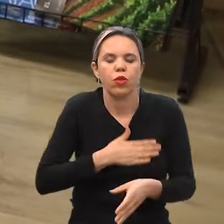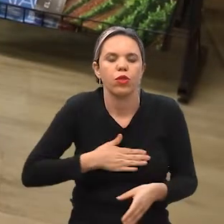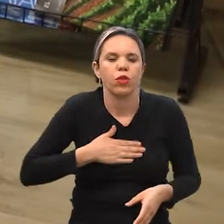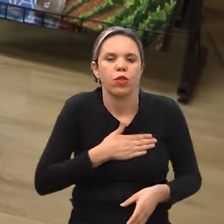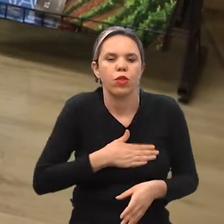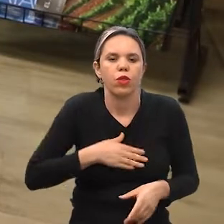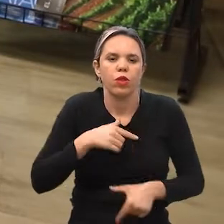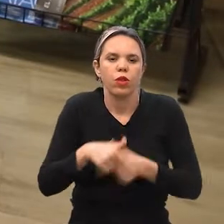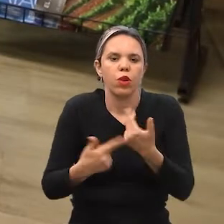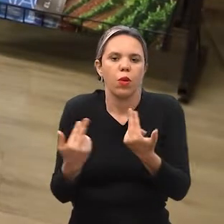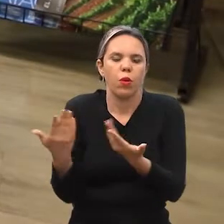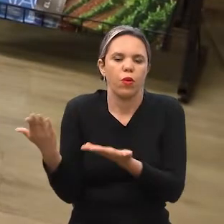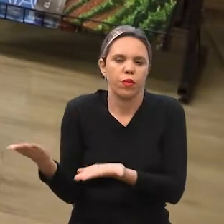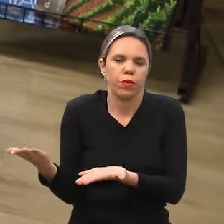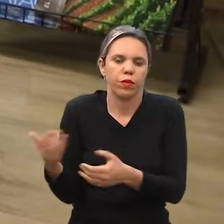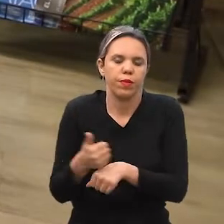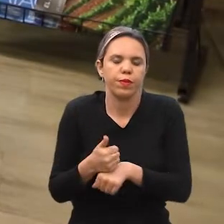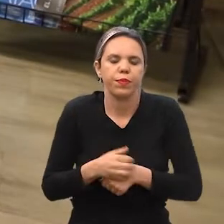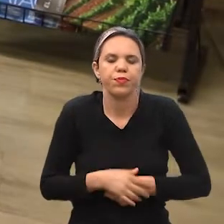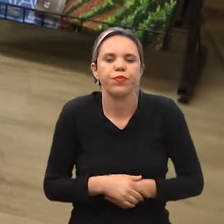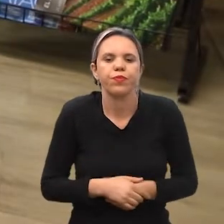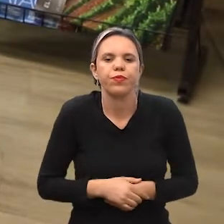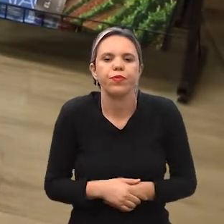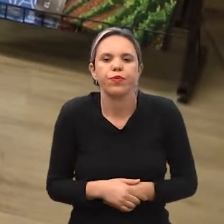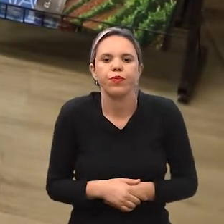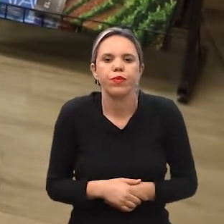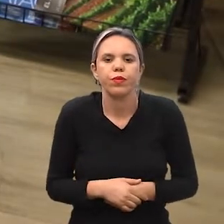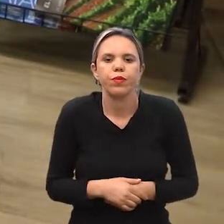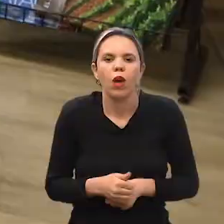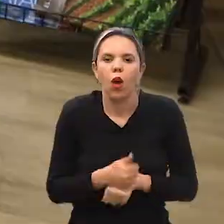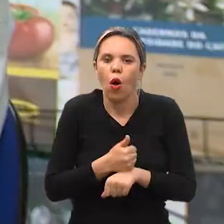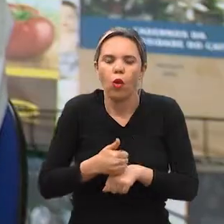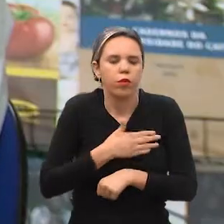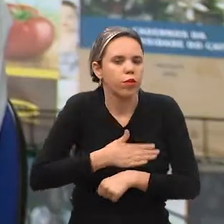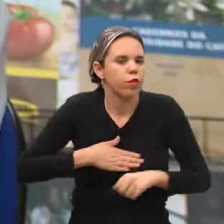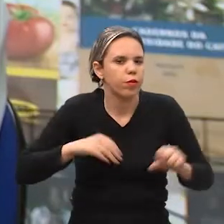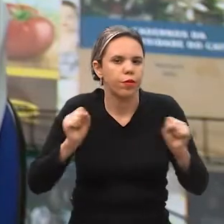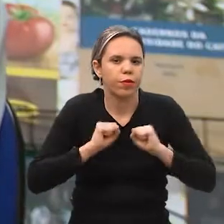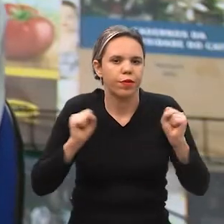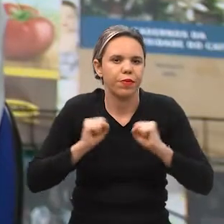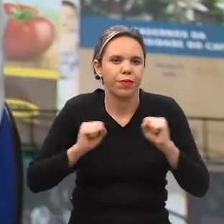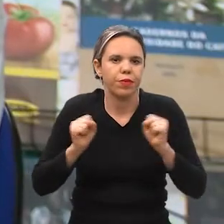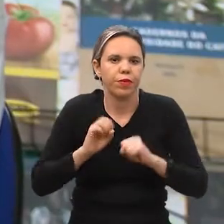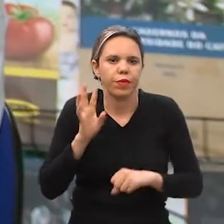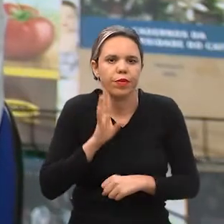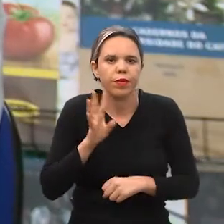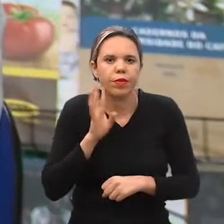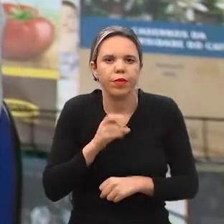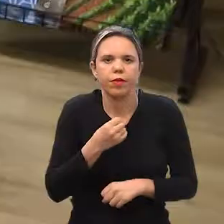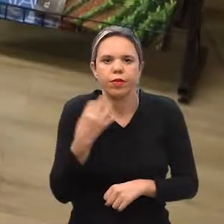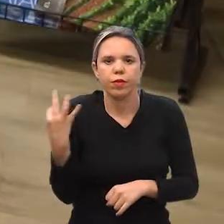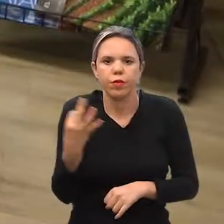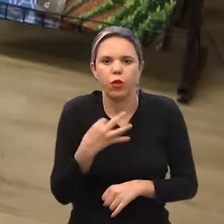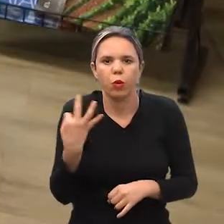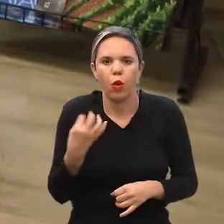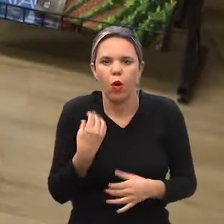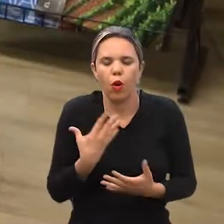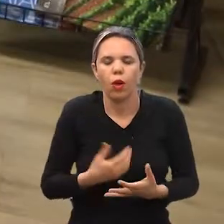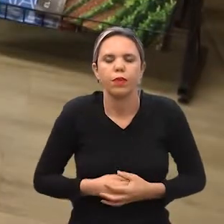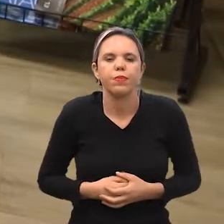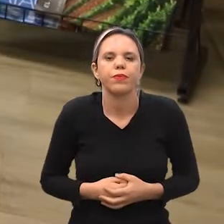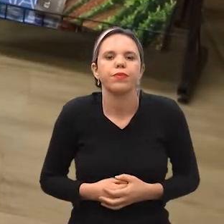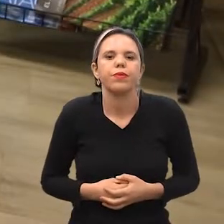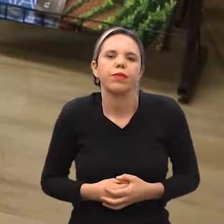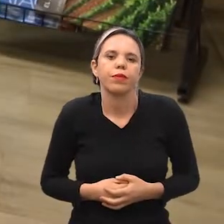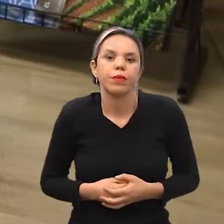gostaria um dia de se tornar um meteorologista? É uma profissão apaixonante, muito legal,